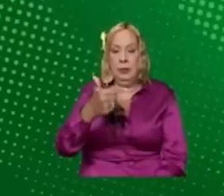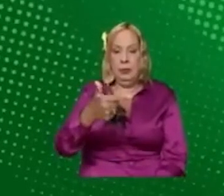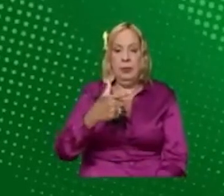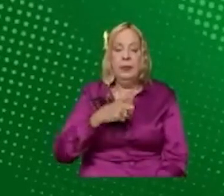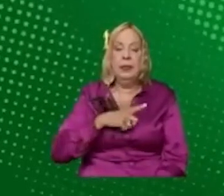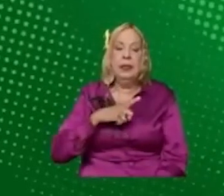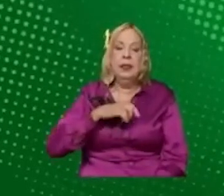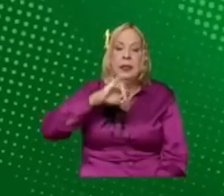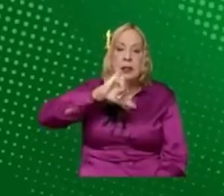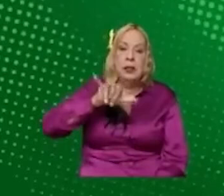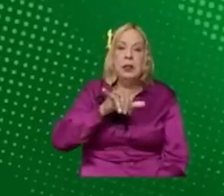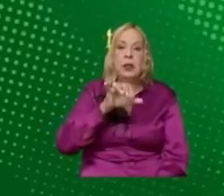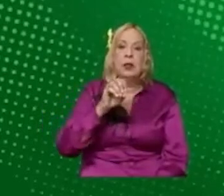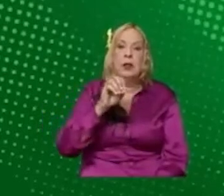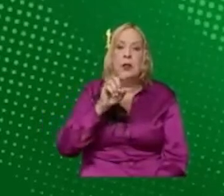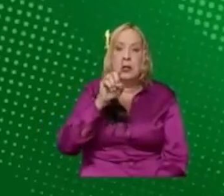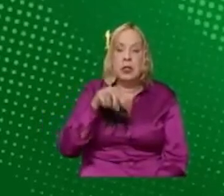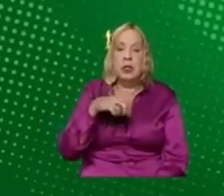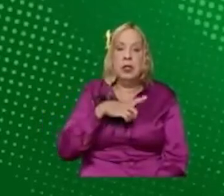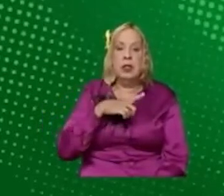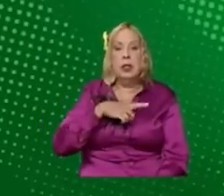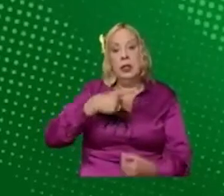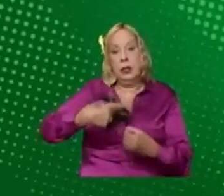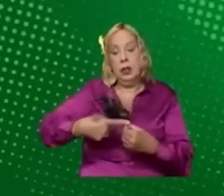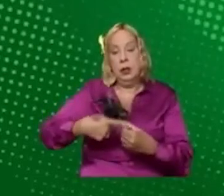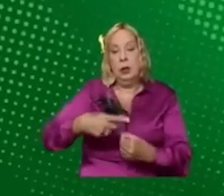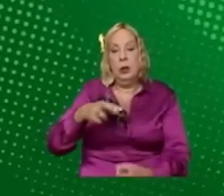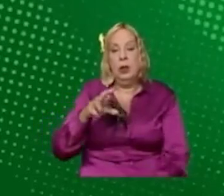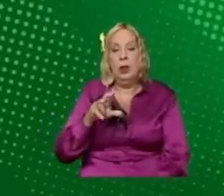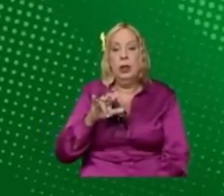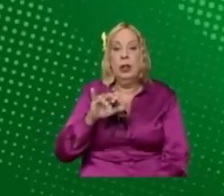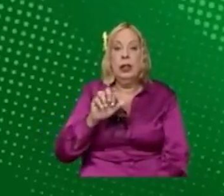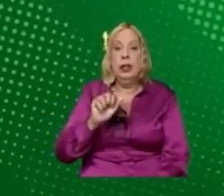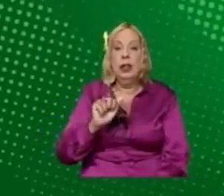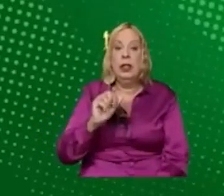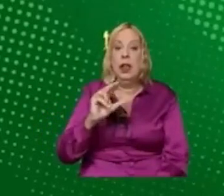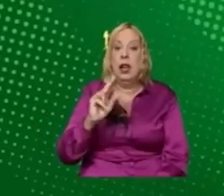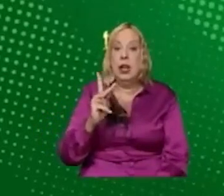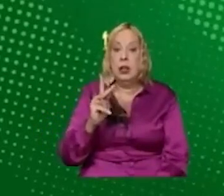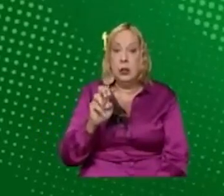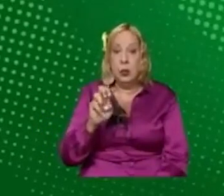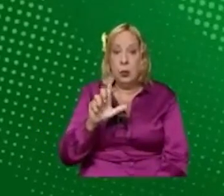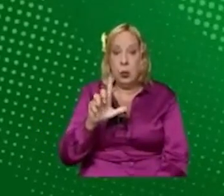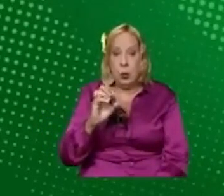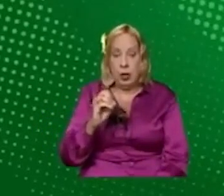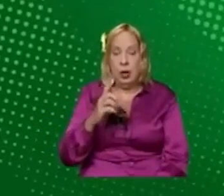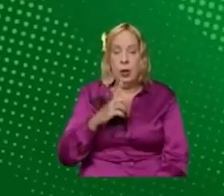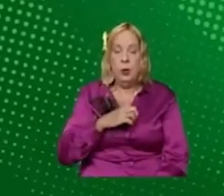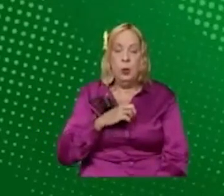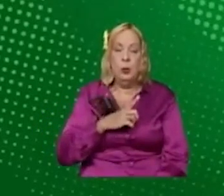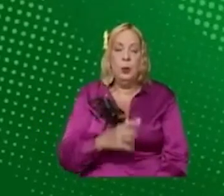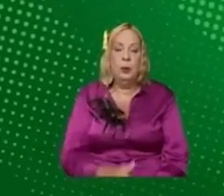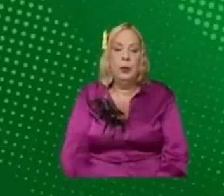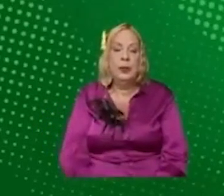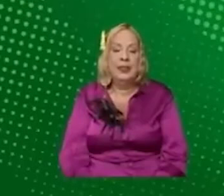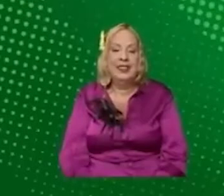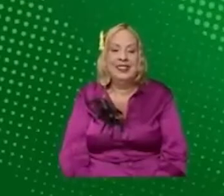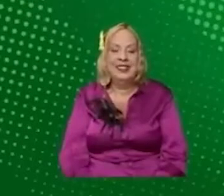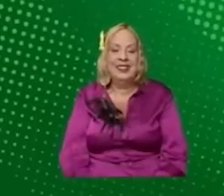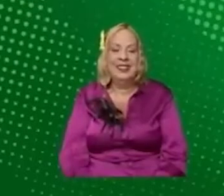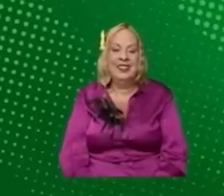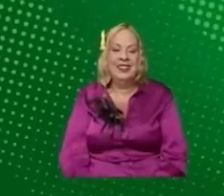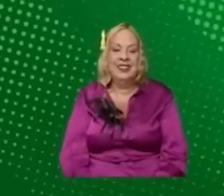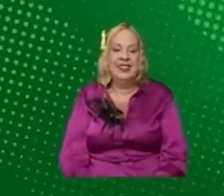642152, José Hilton, de Riachuelo, adquiriu com Guigui, Regional Laranjeiras, parabéns.